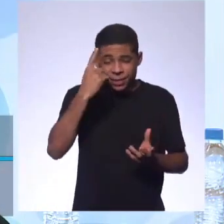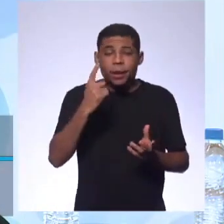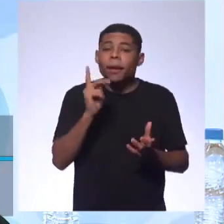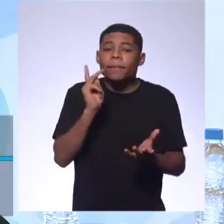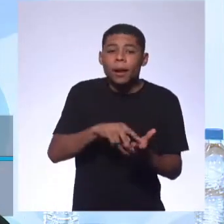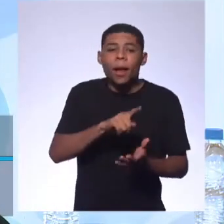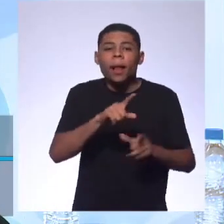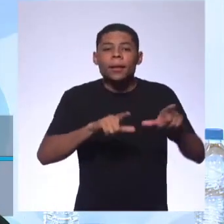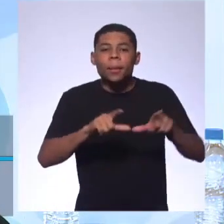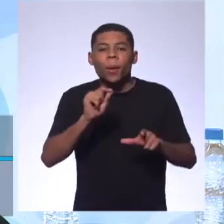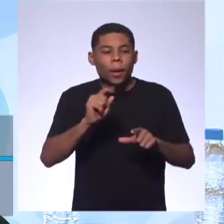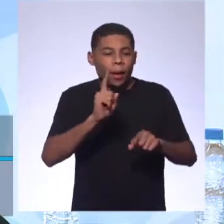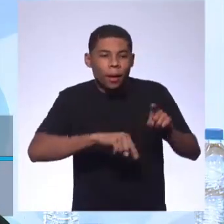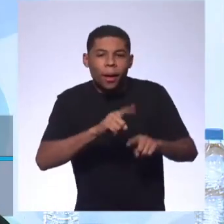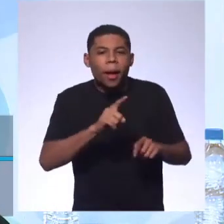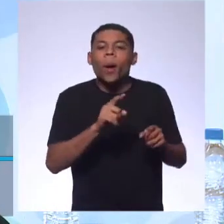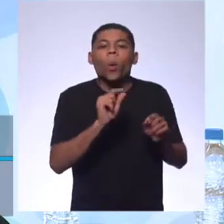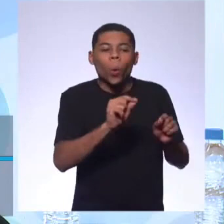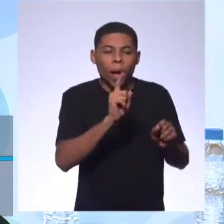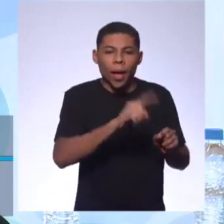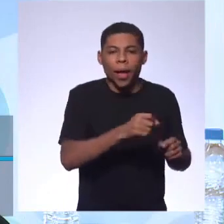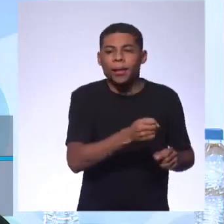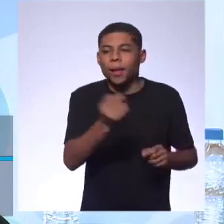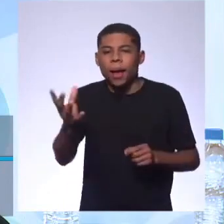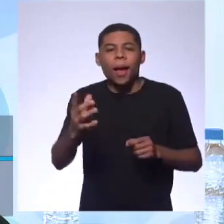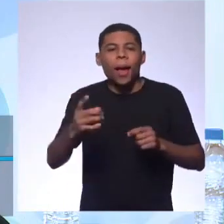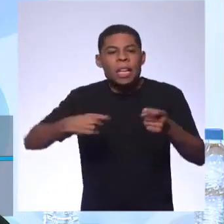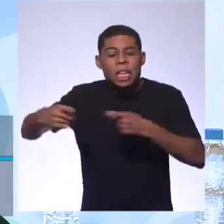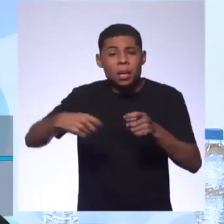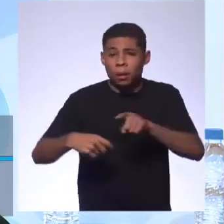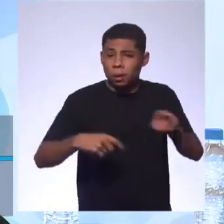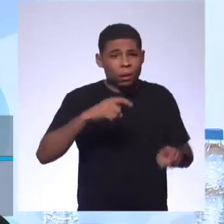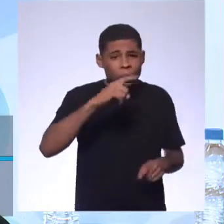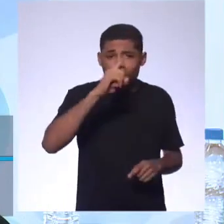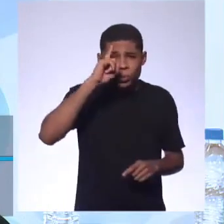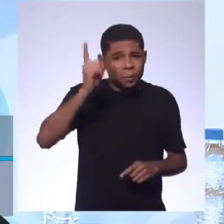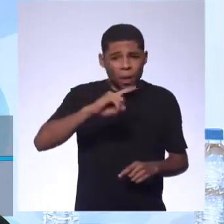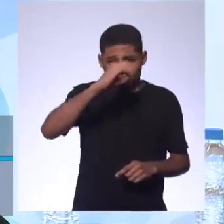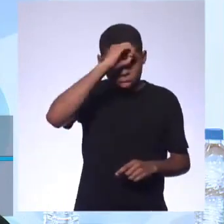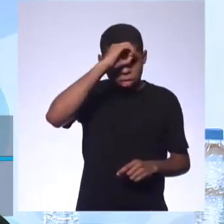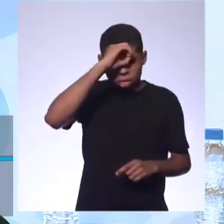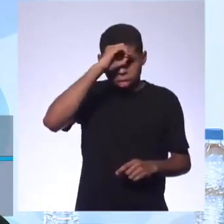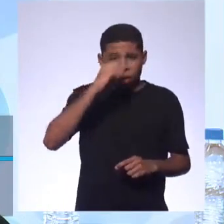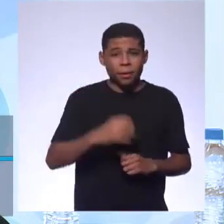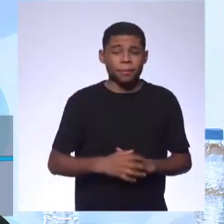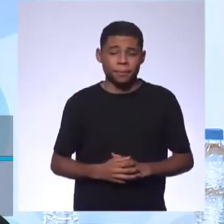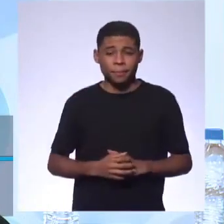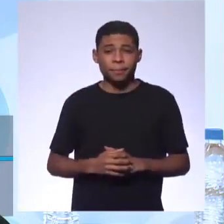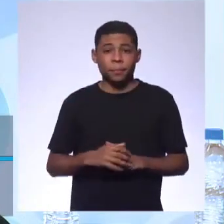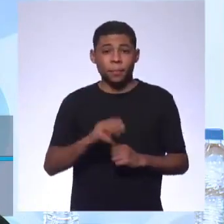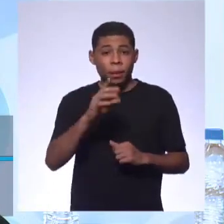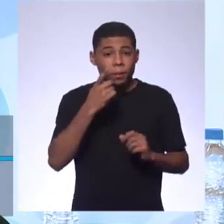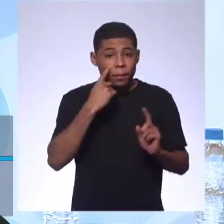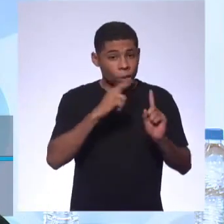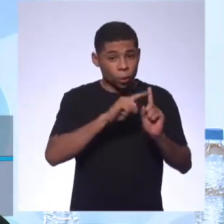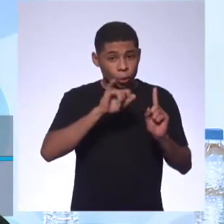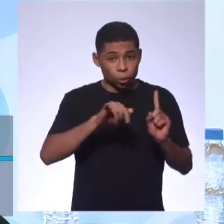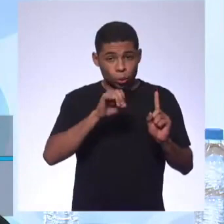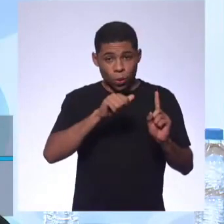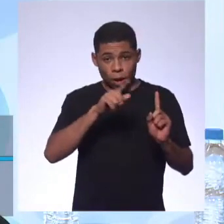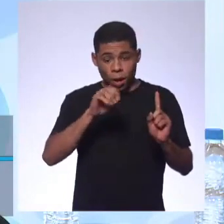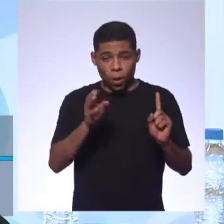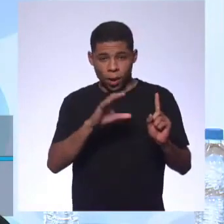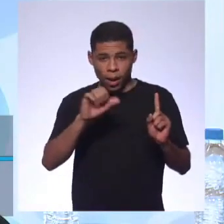com matéria-prima para a guerra. E eles não sabiam, porque abriam as fábricas e traziam. Vamos falar agora um pouquinho de João Cabral de Melo Neto,